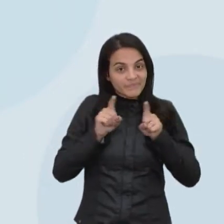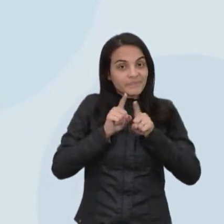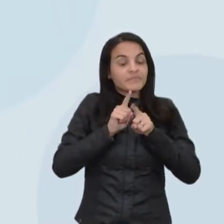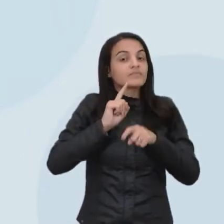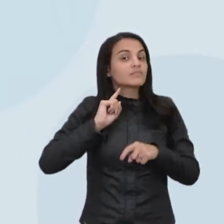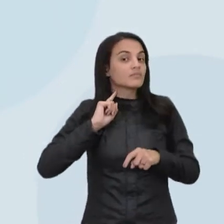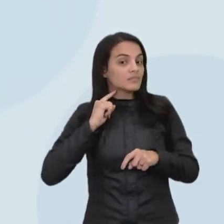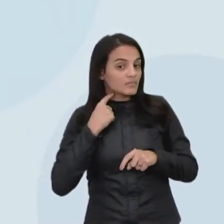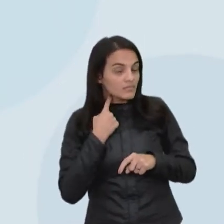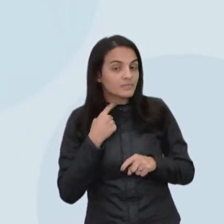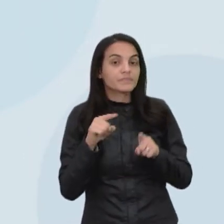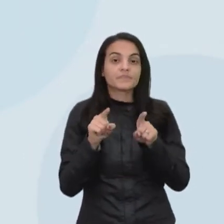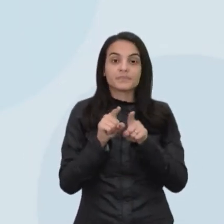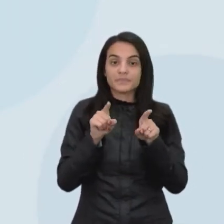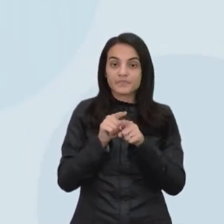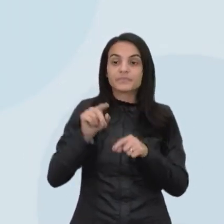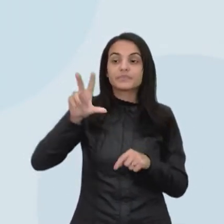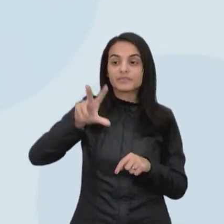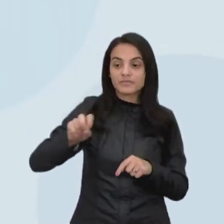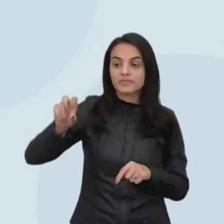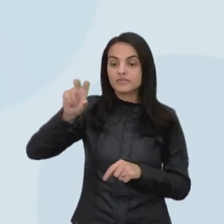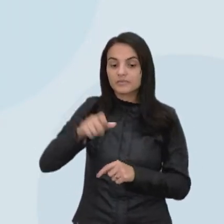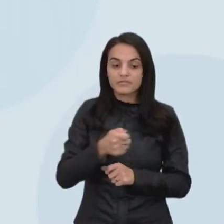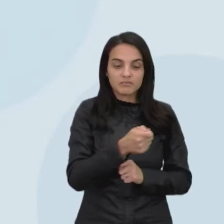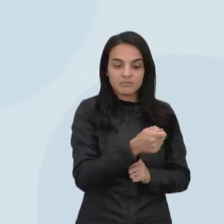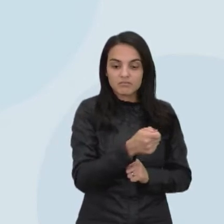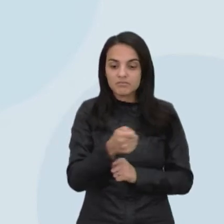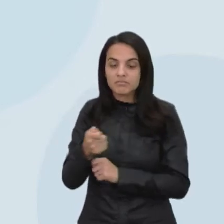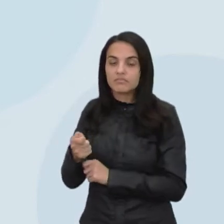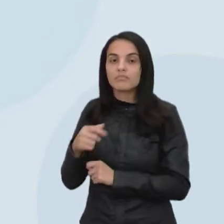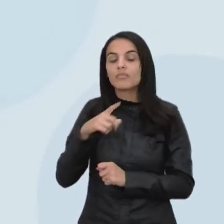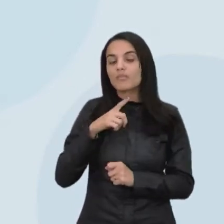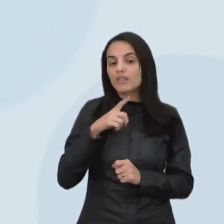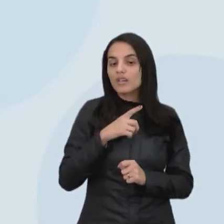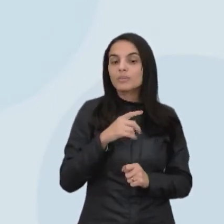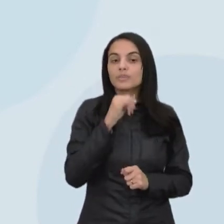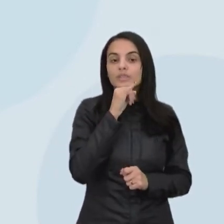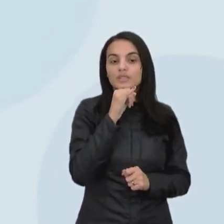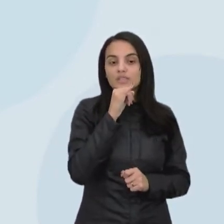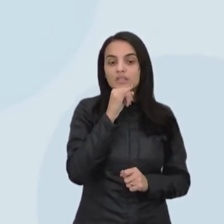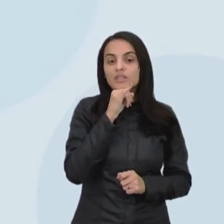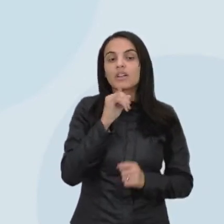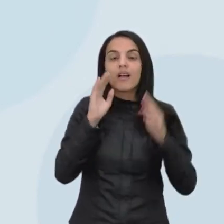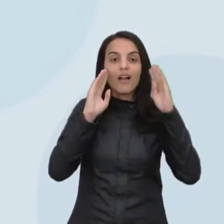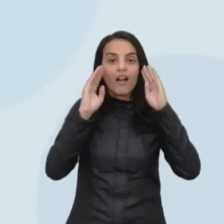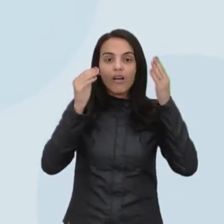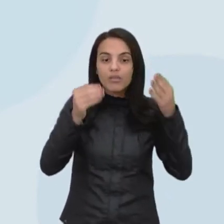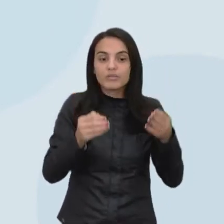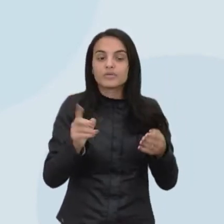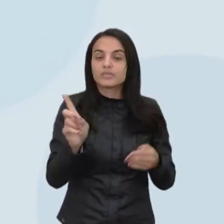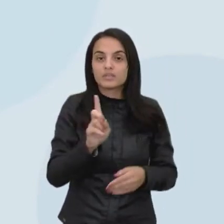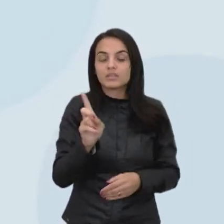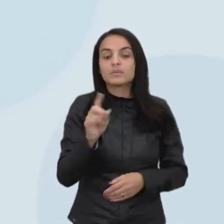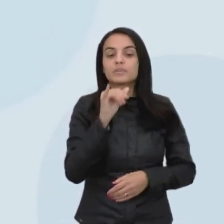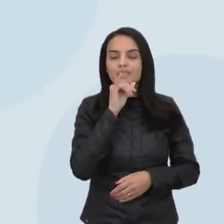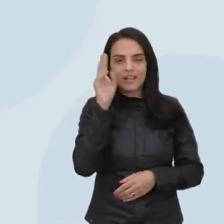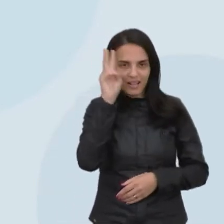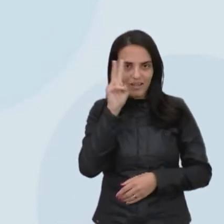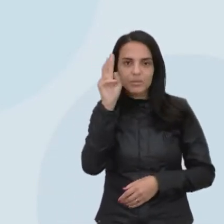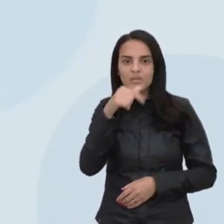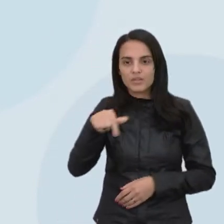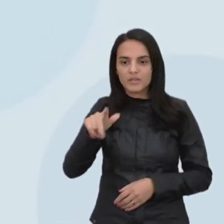né, esses agrotóxicos atingindo espécies não alvo. Lembram-se, né, que a gente falou, né,